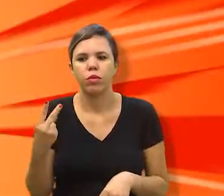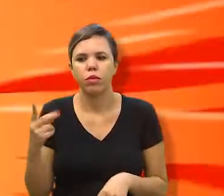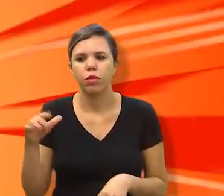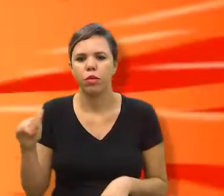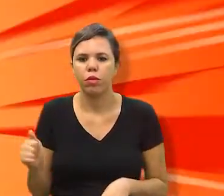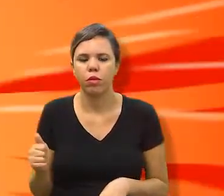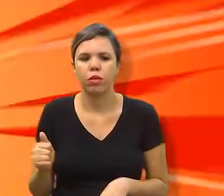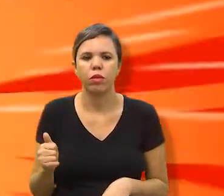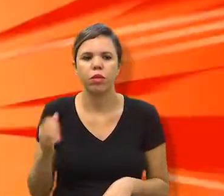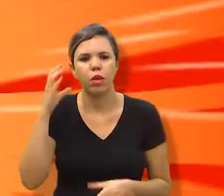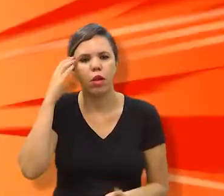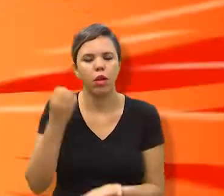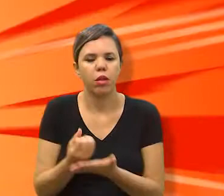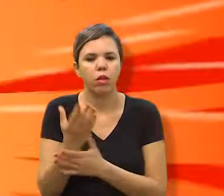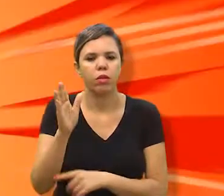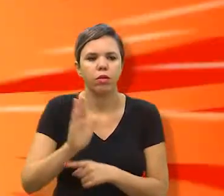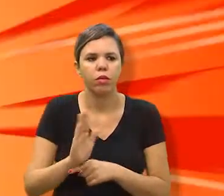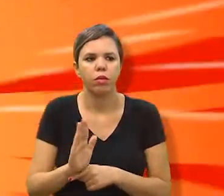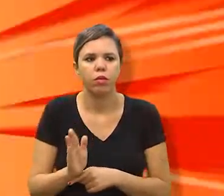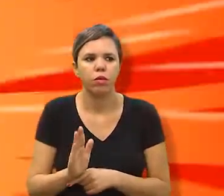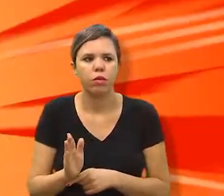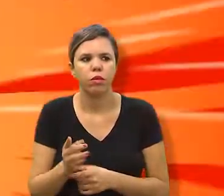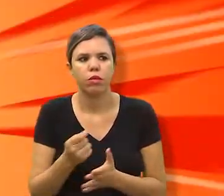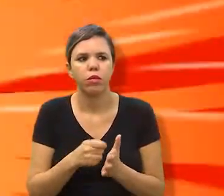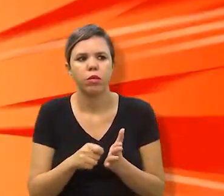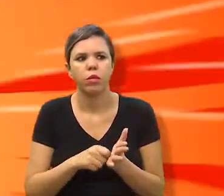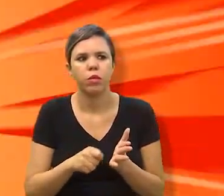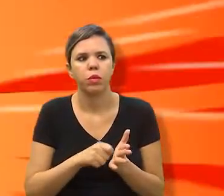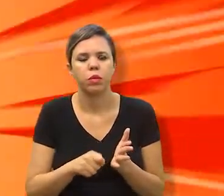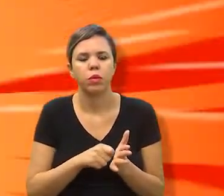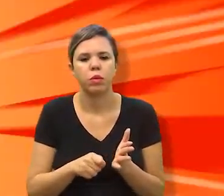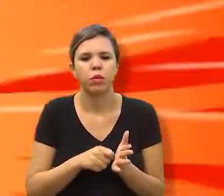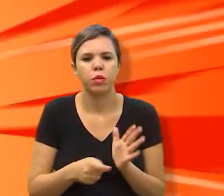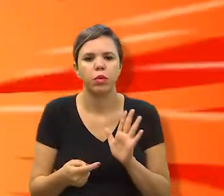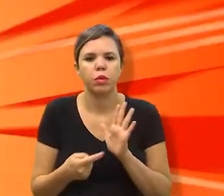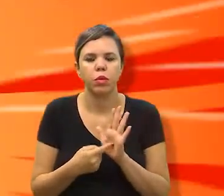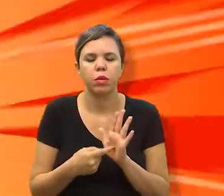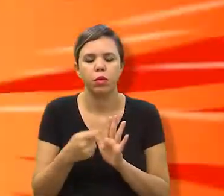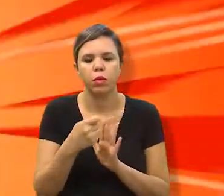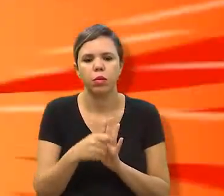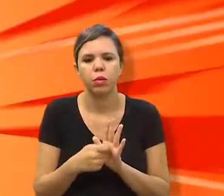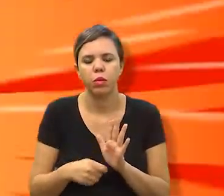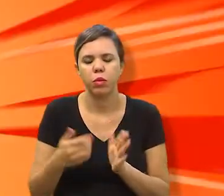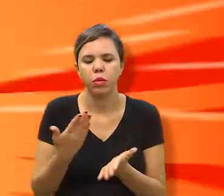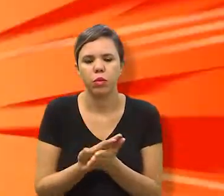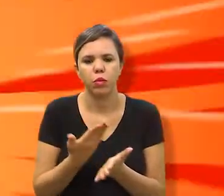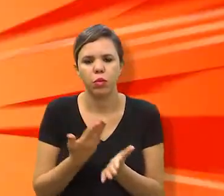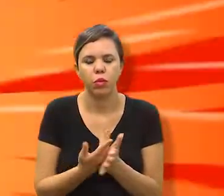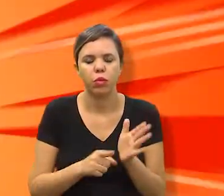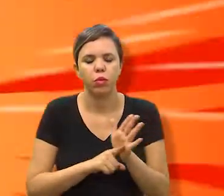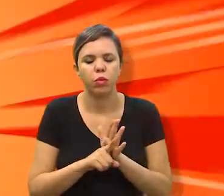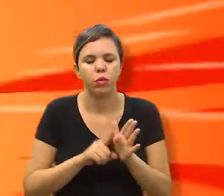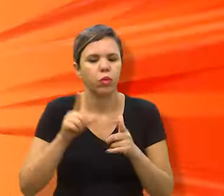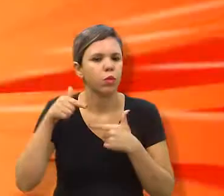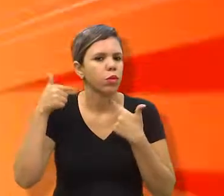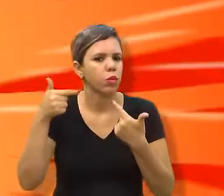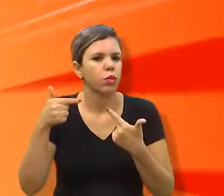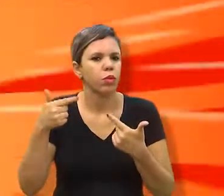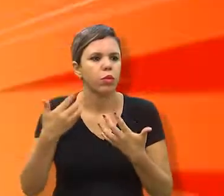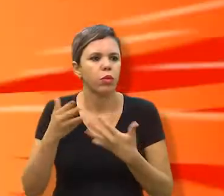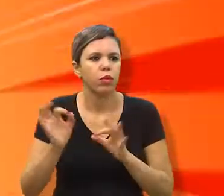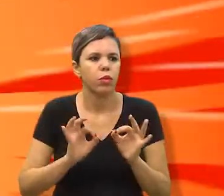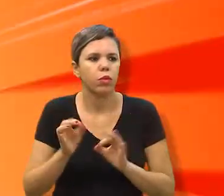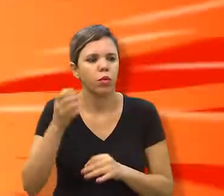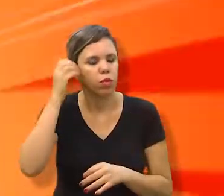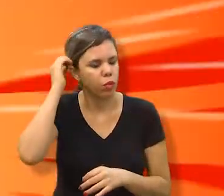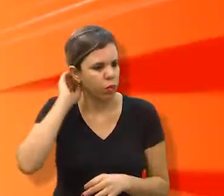Lucas, de podcast, de vídeo, rascunhos e amostras de roteiro, estudo de personagem. E também a gente está planejando